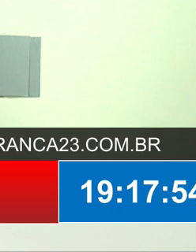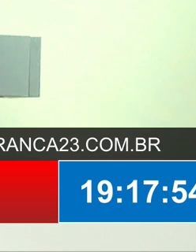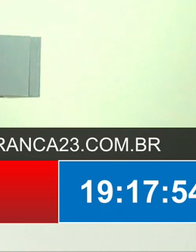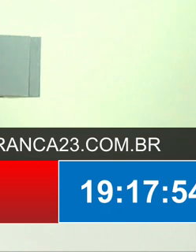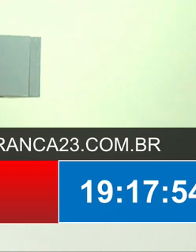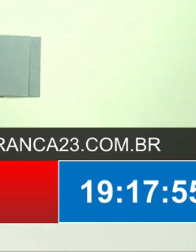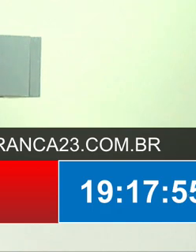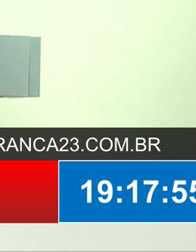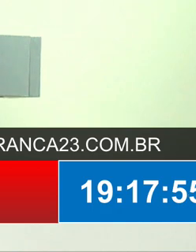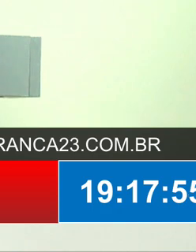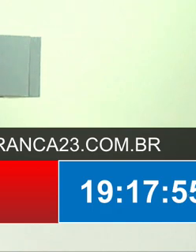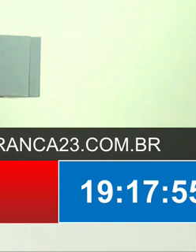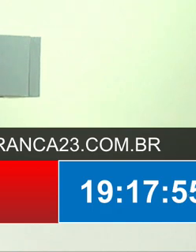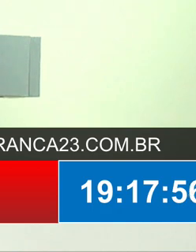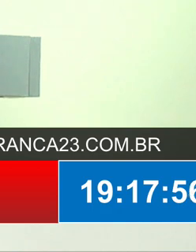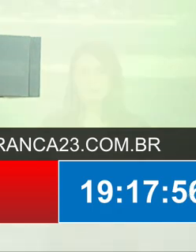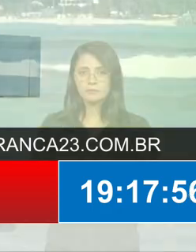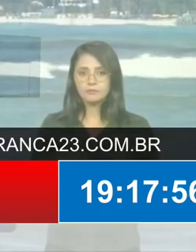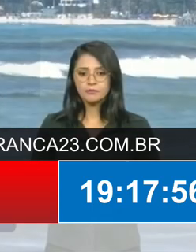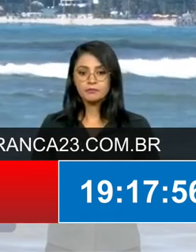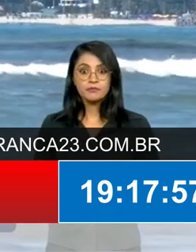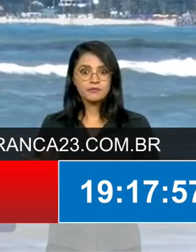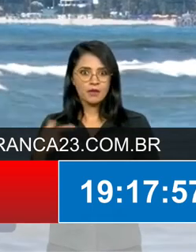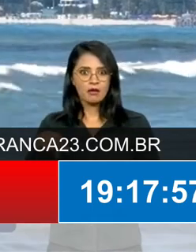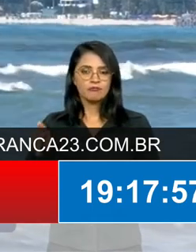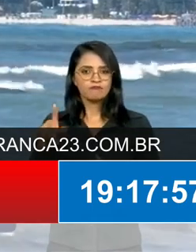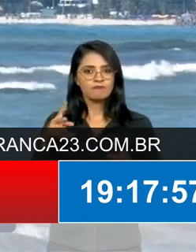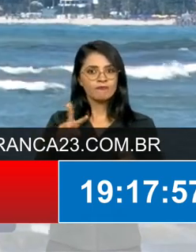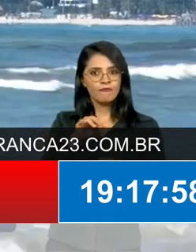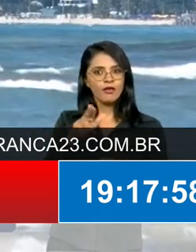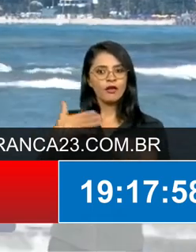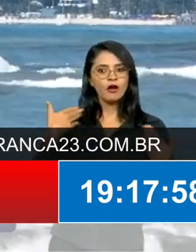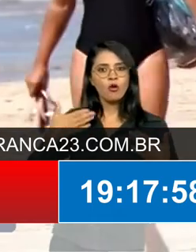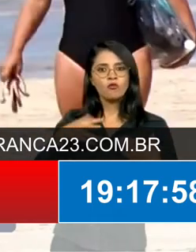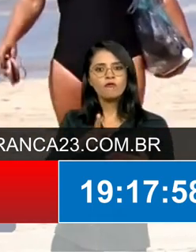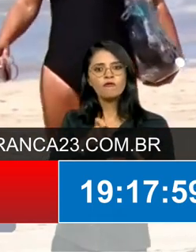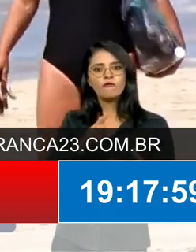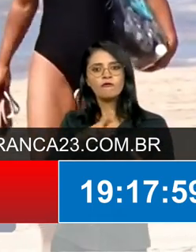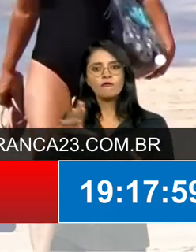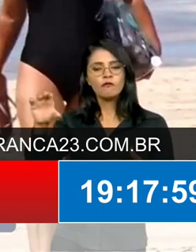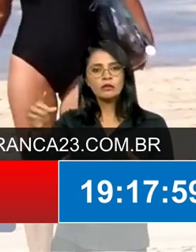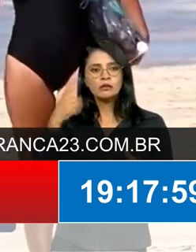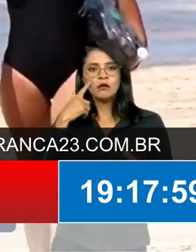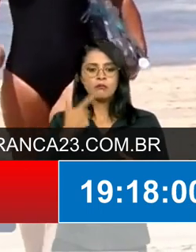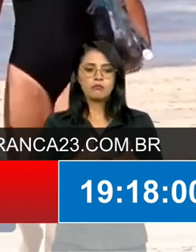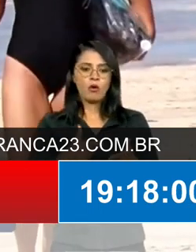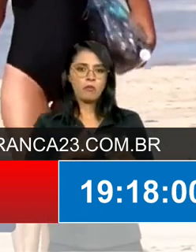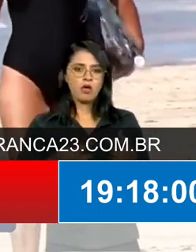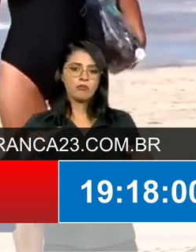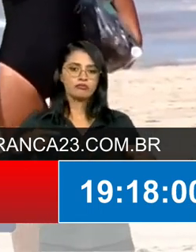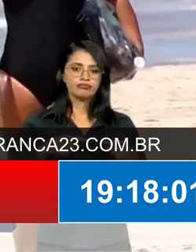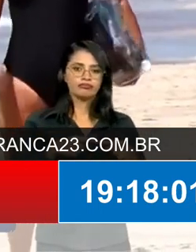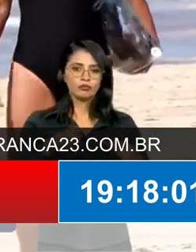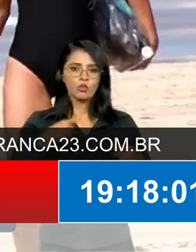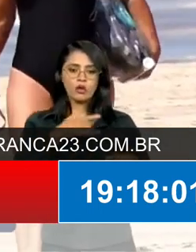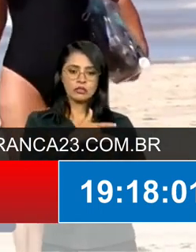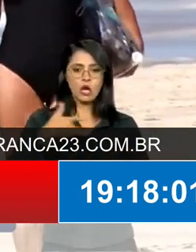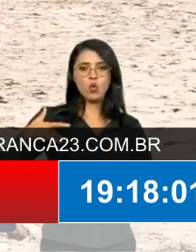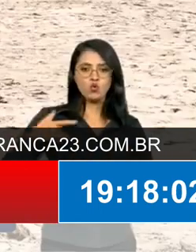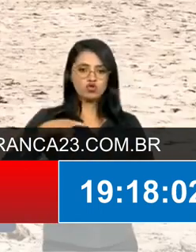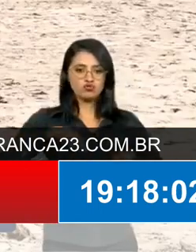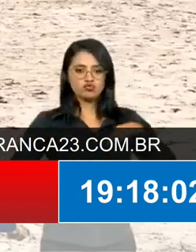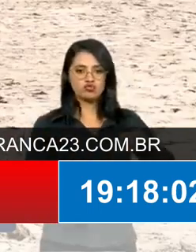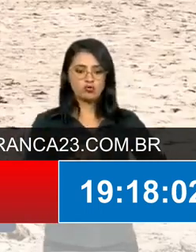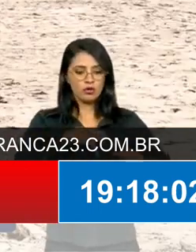prevenir? Também tem reportagem. Chegada do verão, problemas relacionados à saúde vascular tendem a